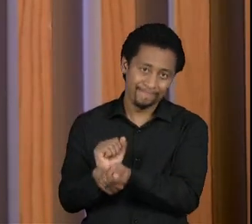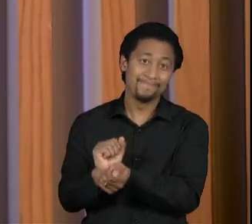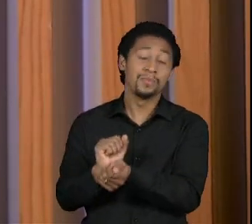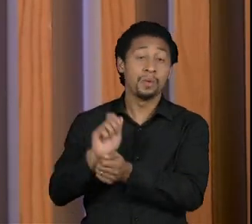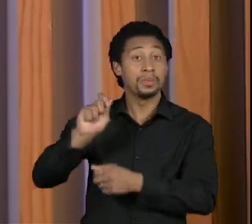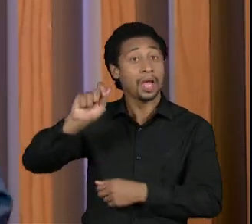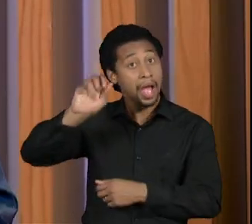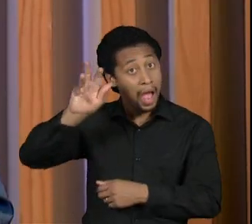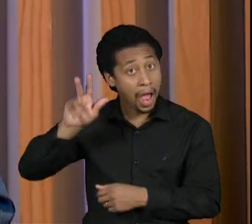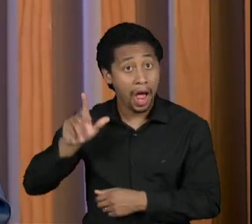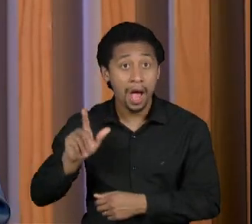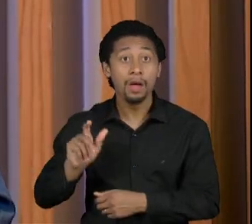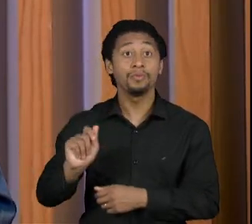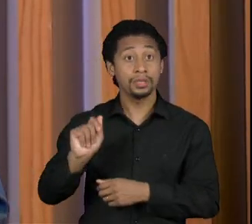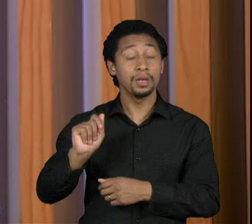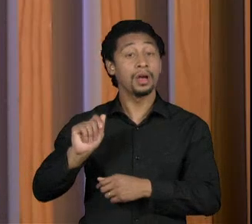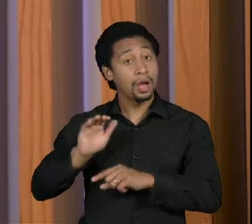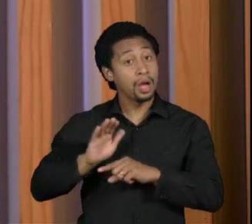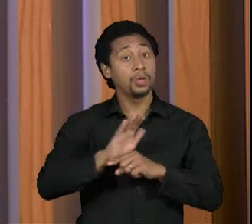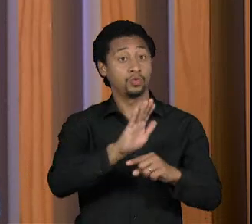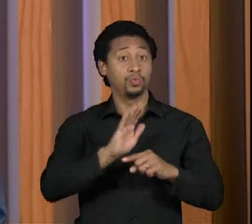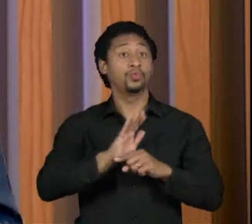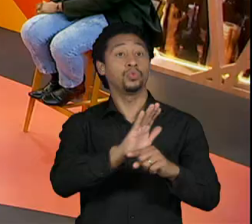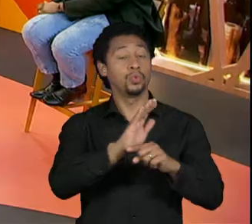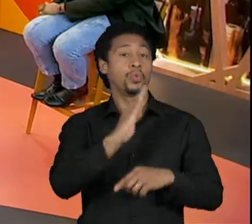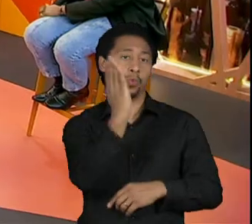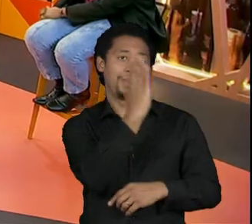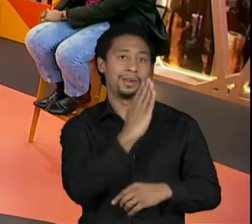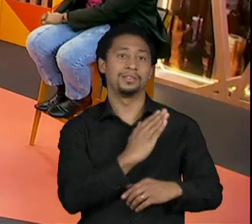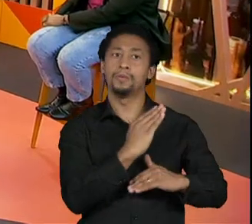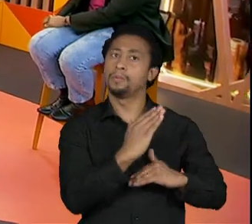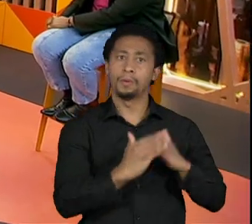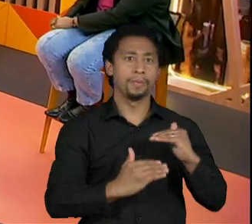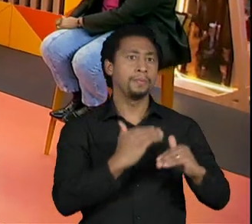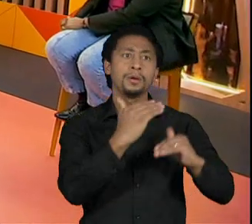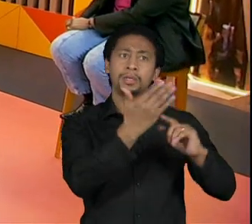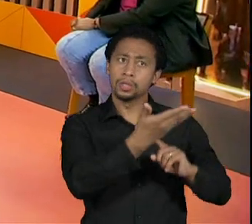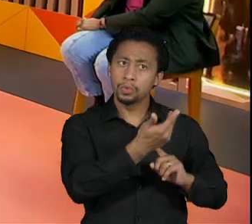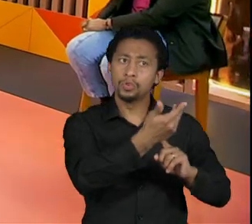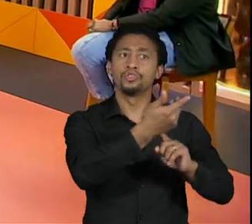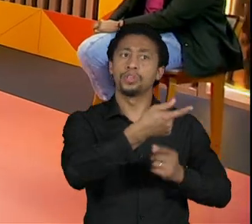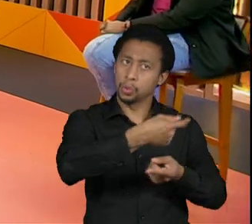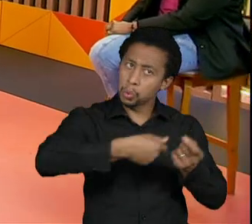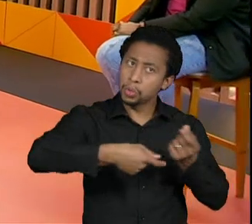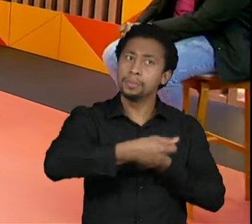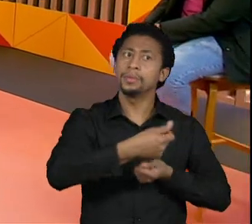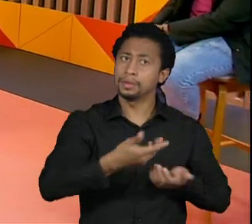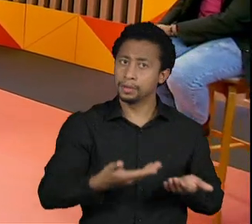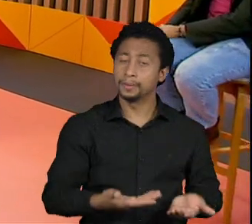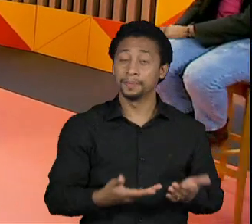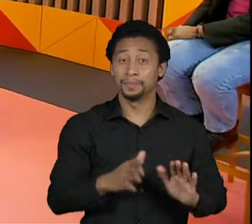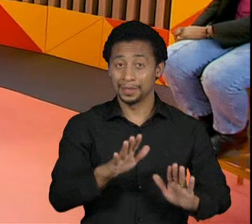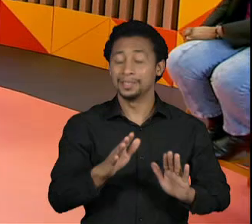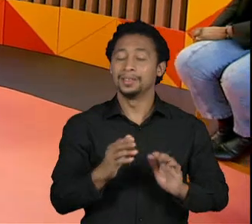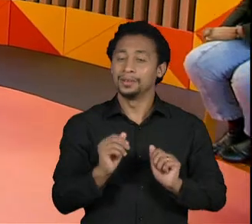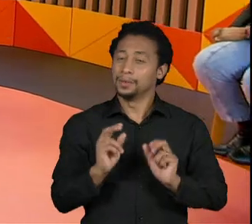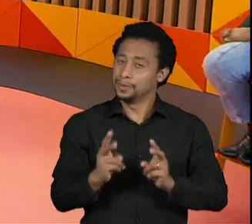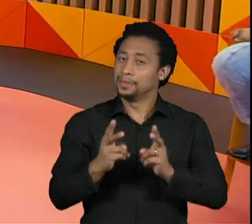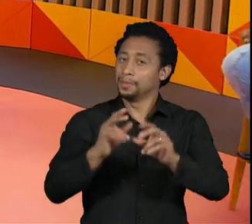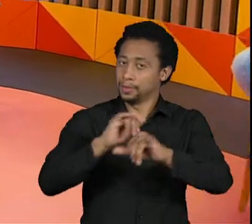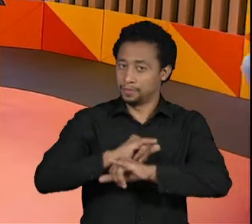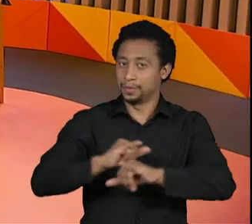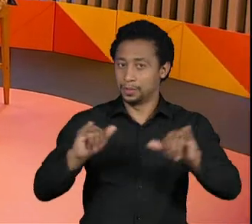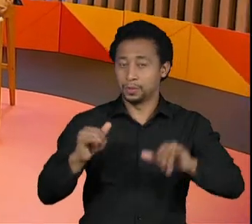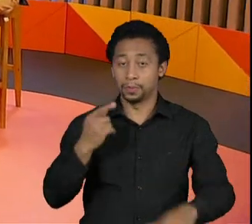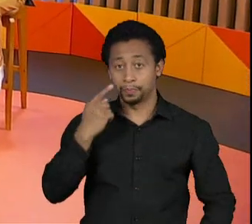para a formação não só econômica, mas também tecnológica do Brasil. Tem uma frase que eu gosto muito, Cris, de usar, que é dizer que existe um